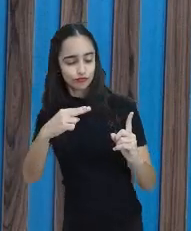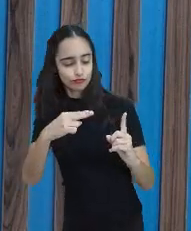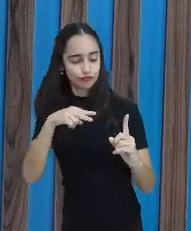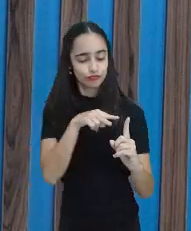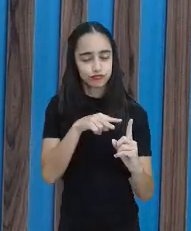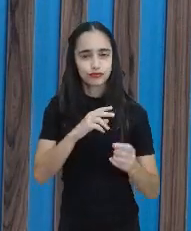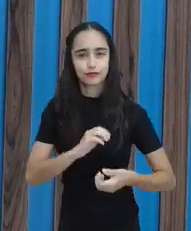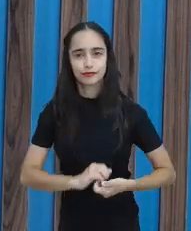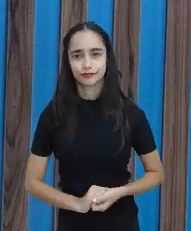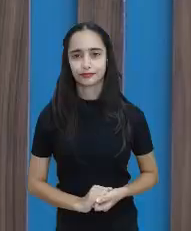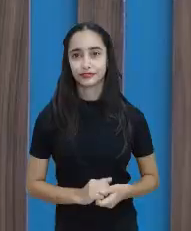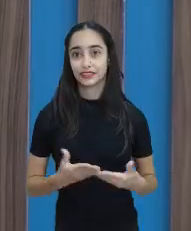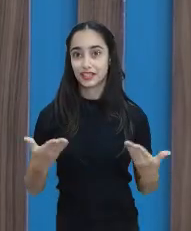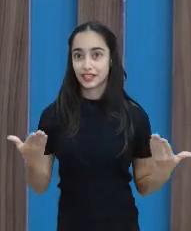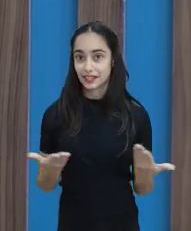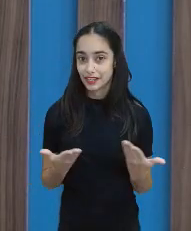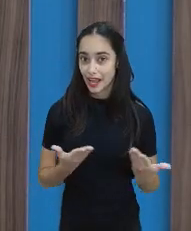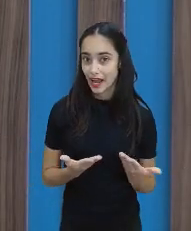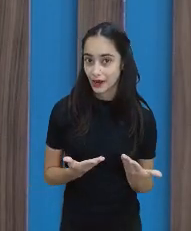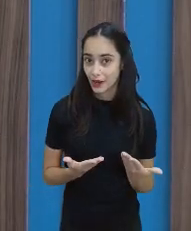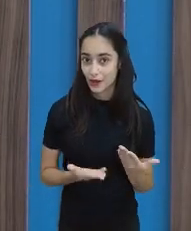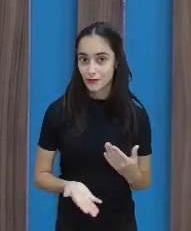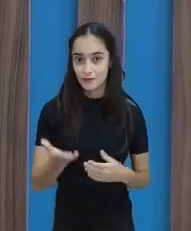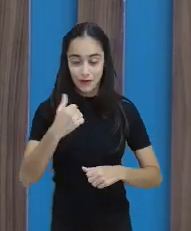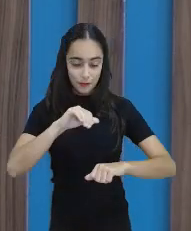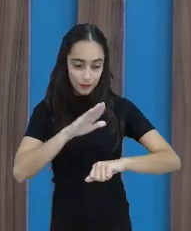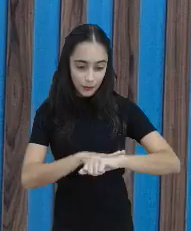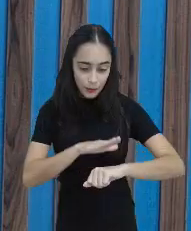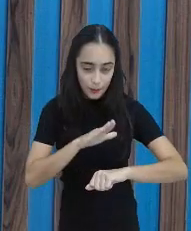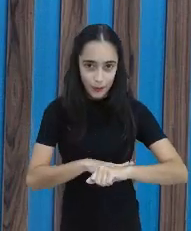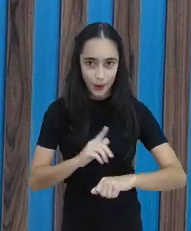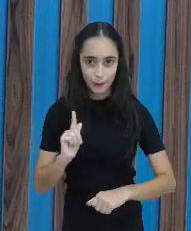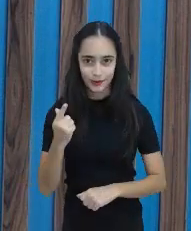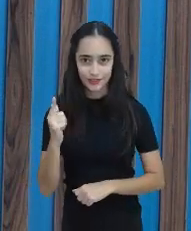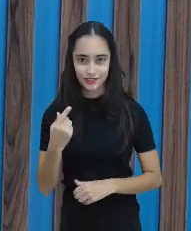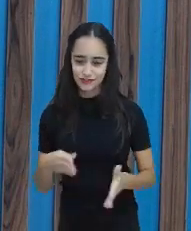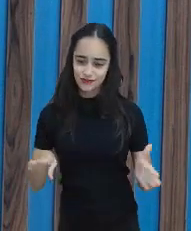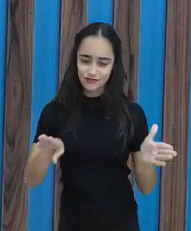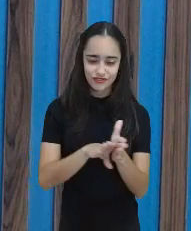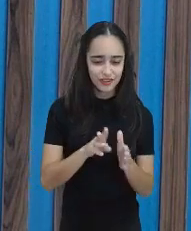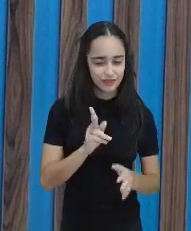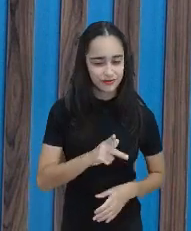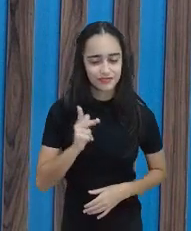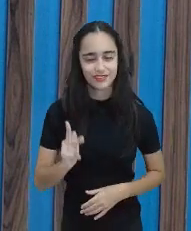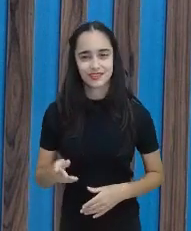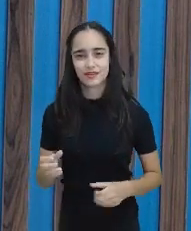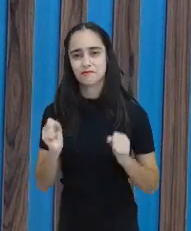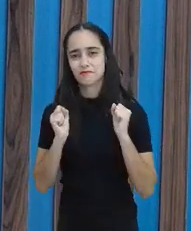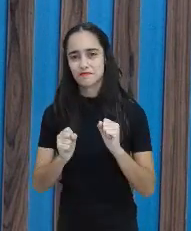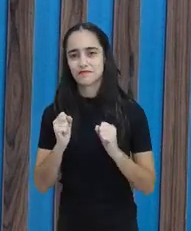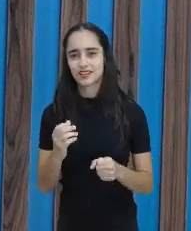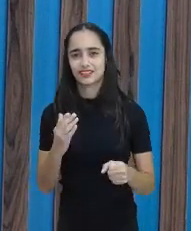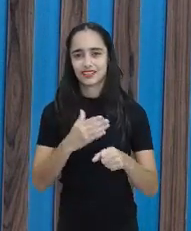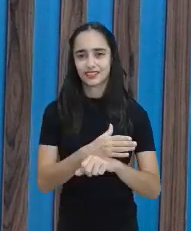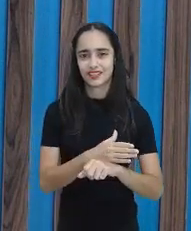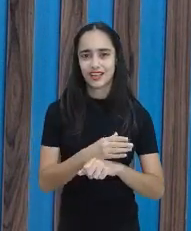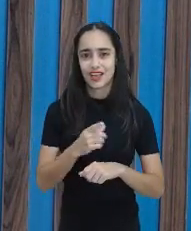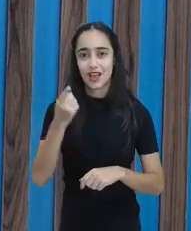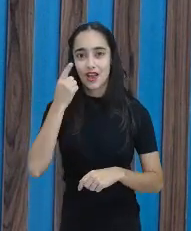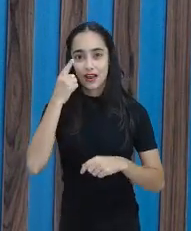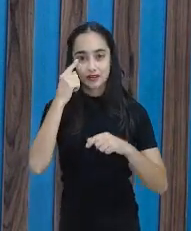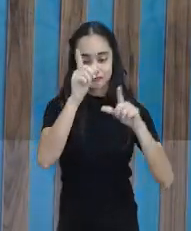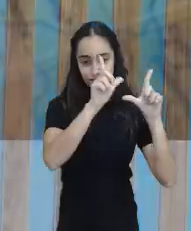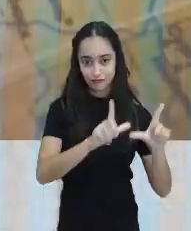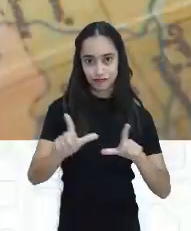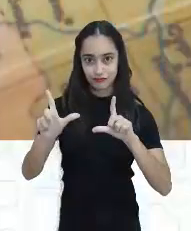gente vai passar para o nosso momento da geografia. Chega aqui, professor. Joga em tela cheia aí,